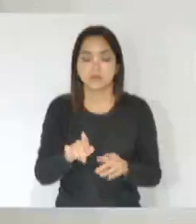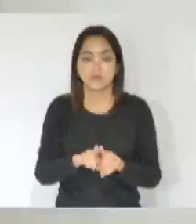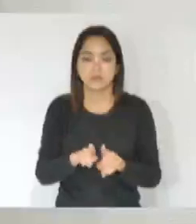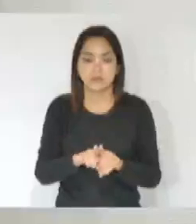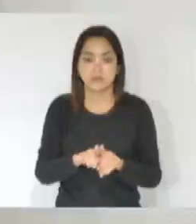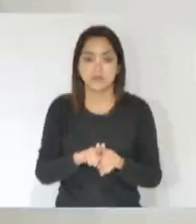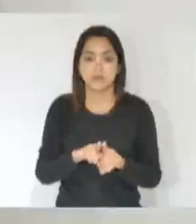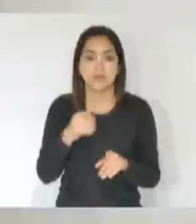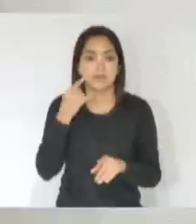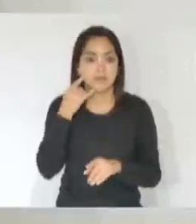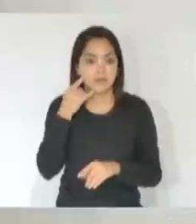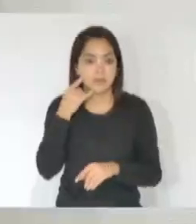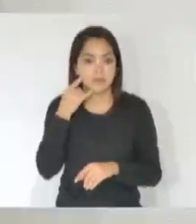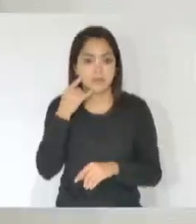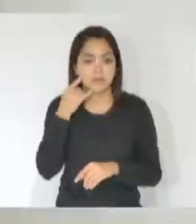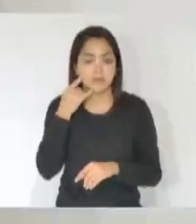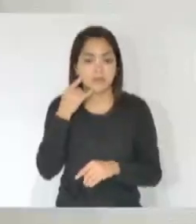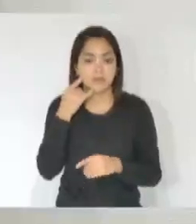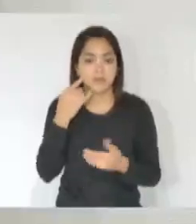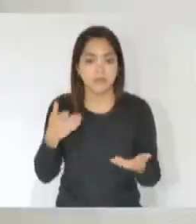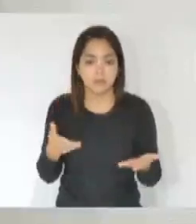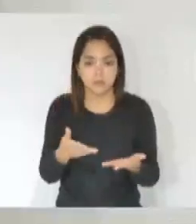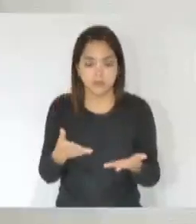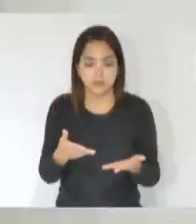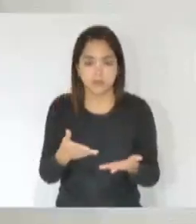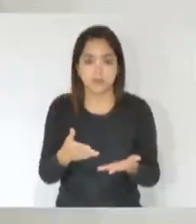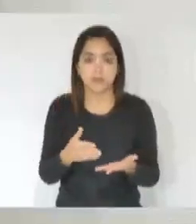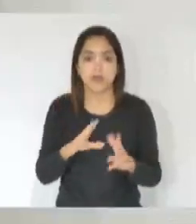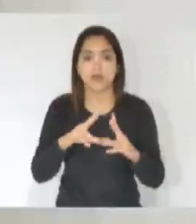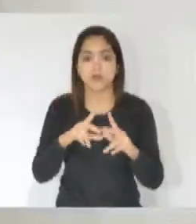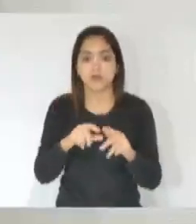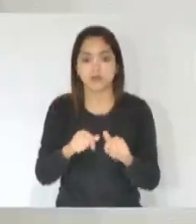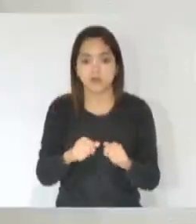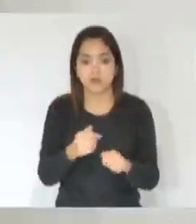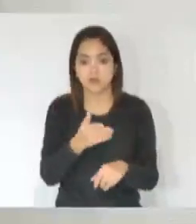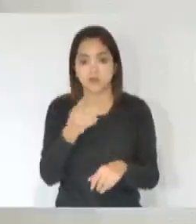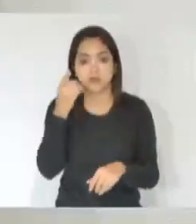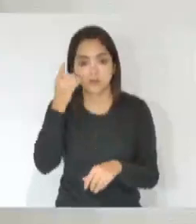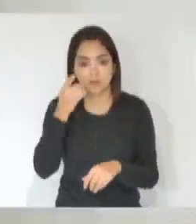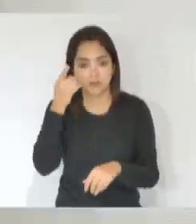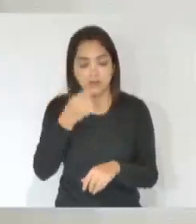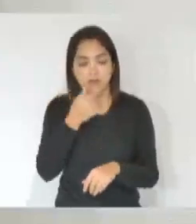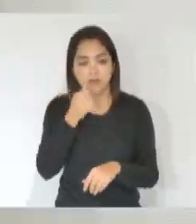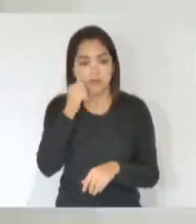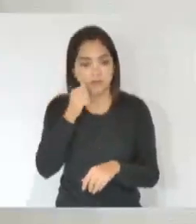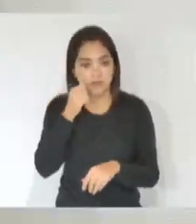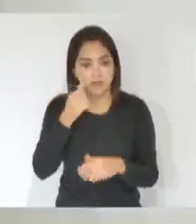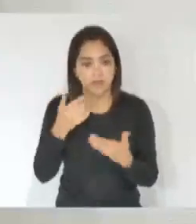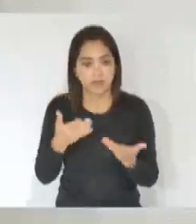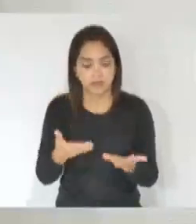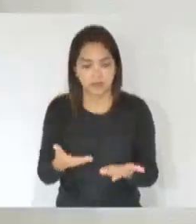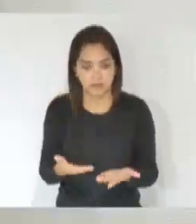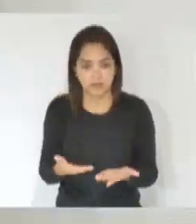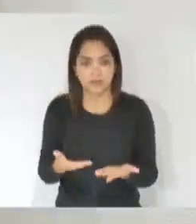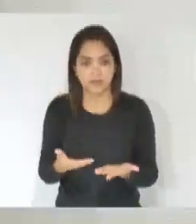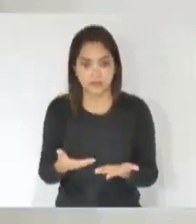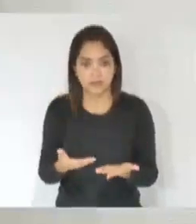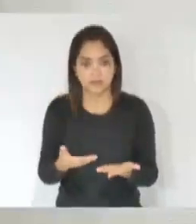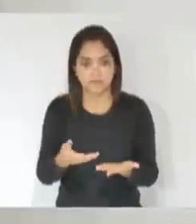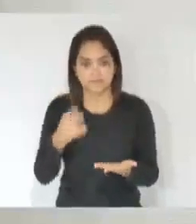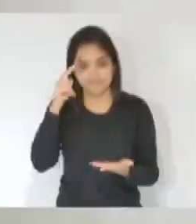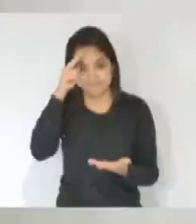deputado Mauro Nadal, presidido a mesa, e a todos os demais deputados e deputadas que fazem a